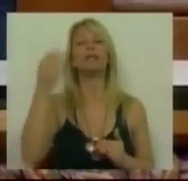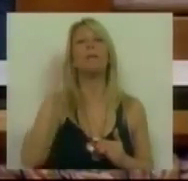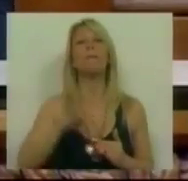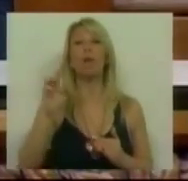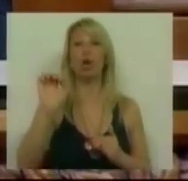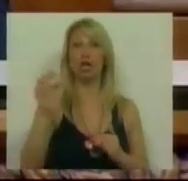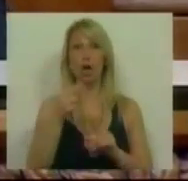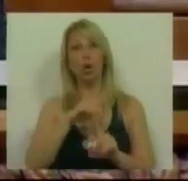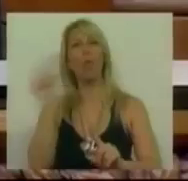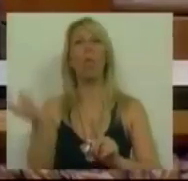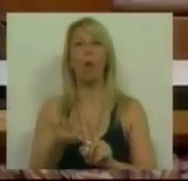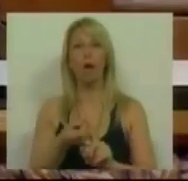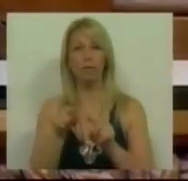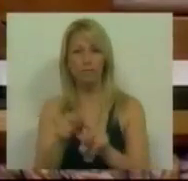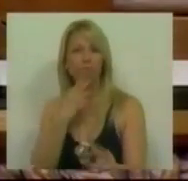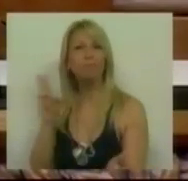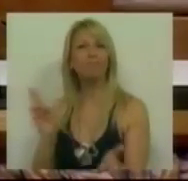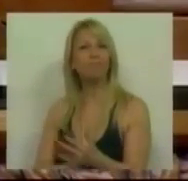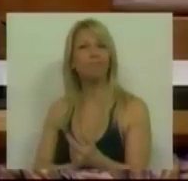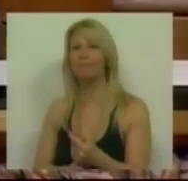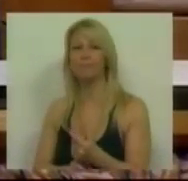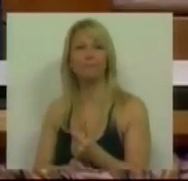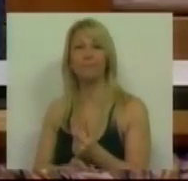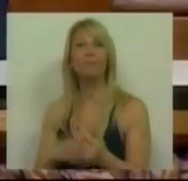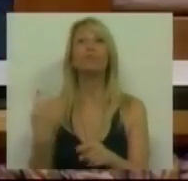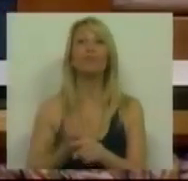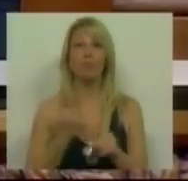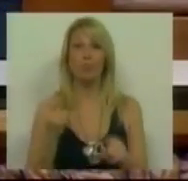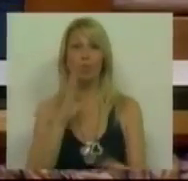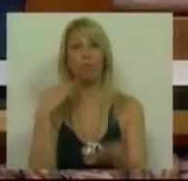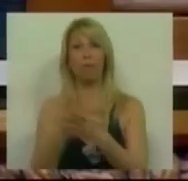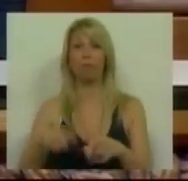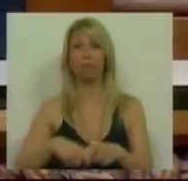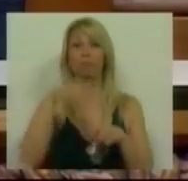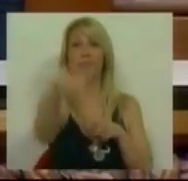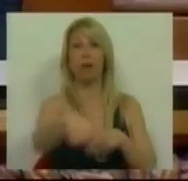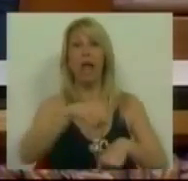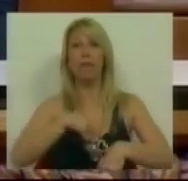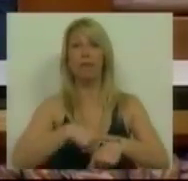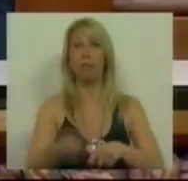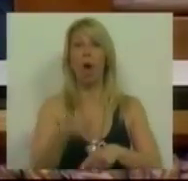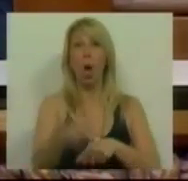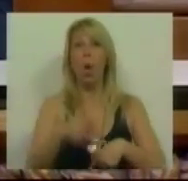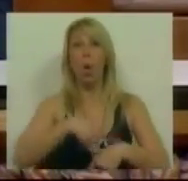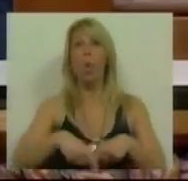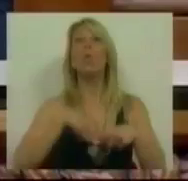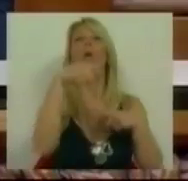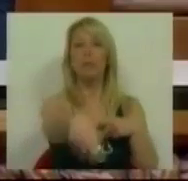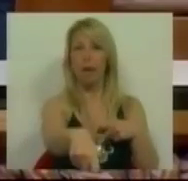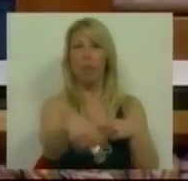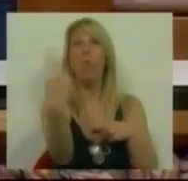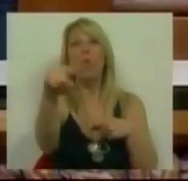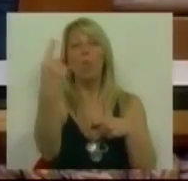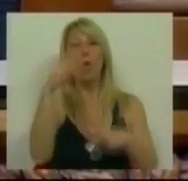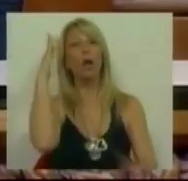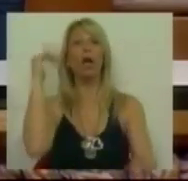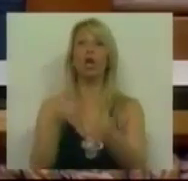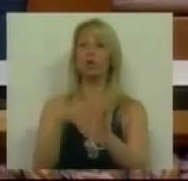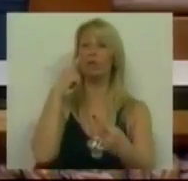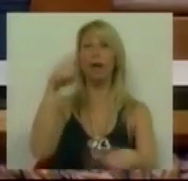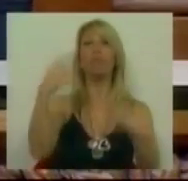ano. Mas nem isso verdadeiramente, porque ao estender a duração das rendas no tempo, o único resultado palpável foi garantir